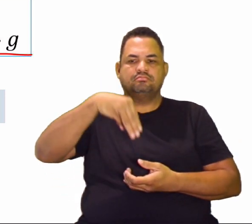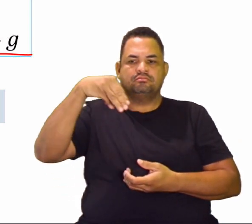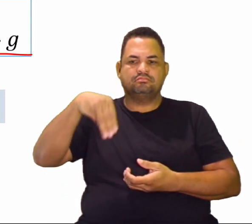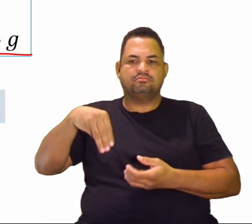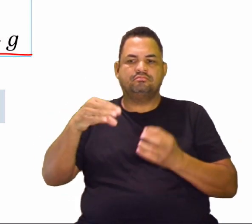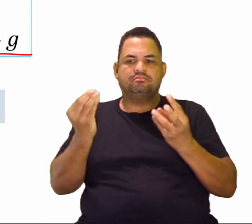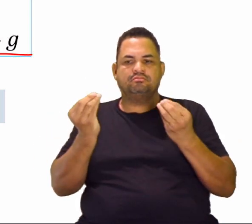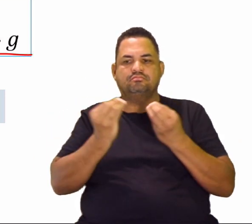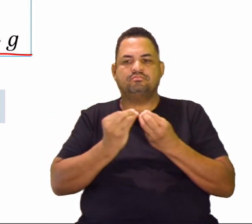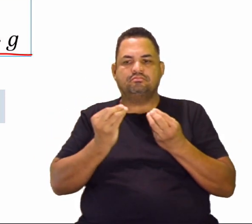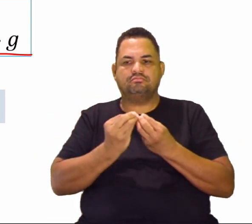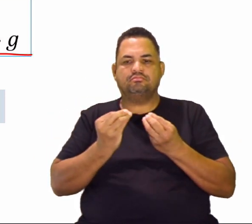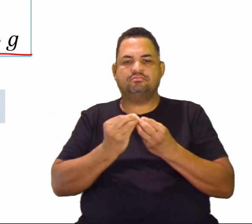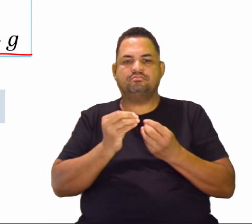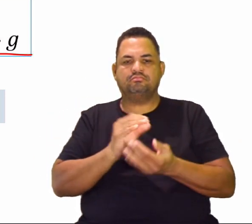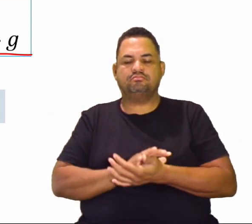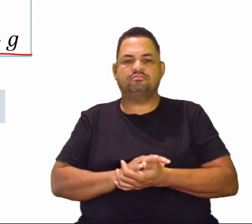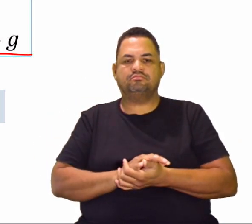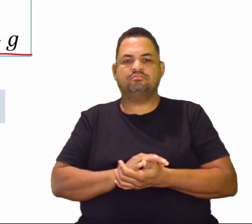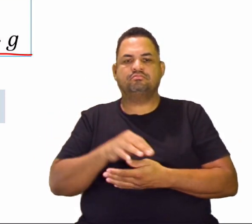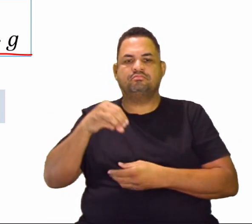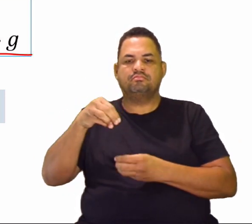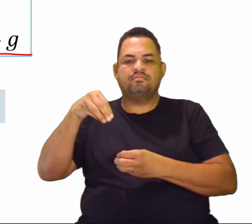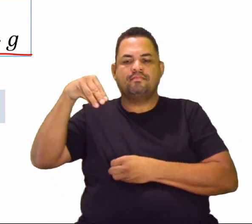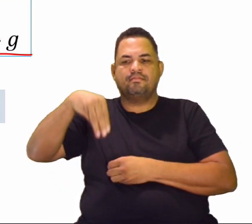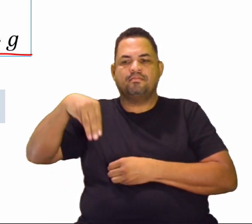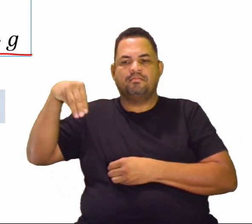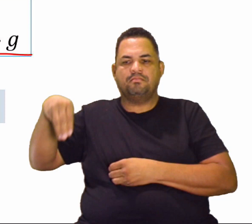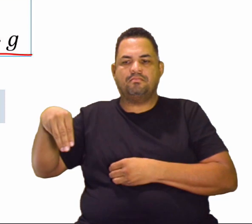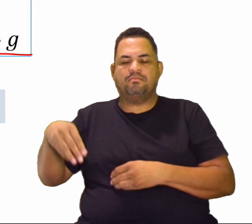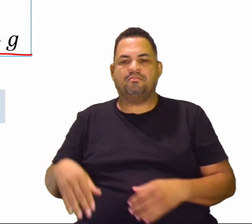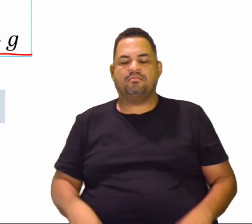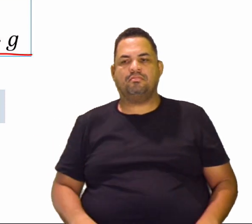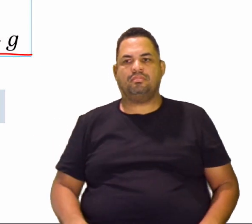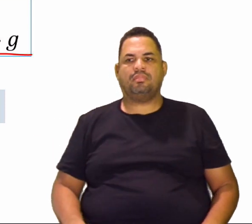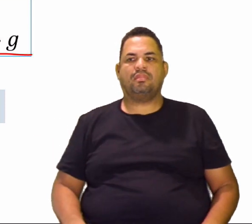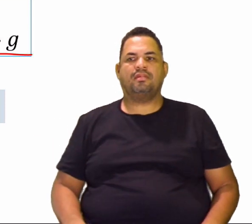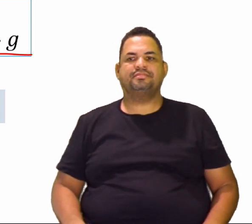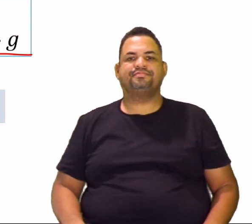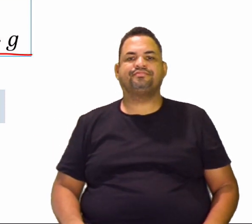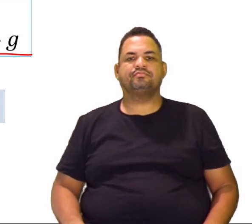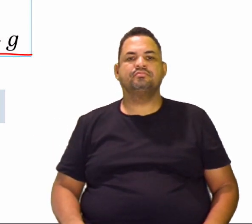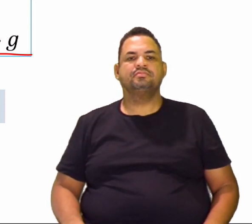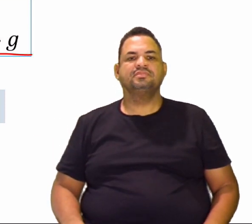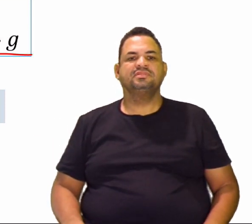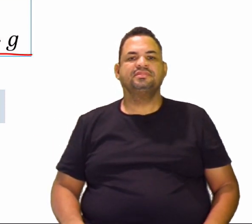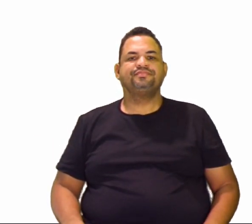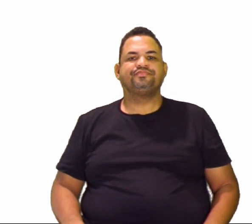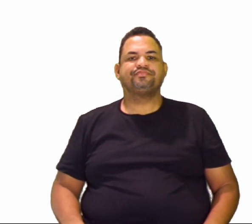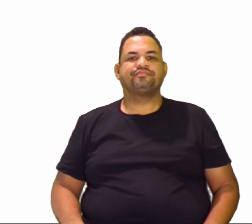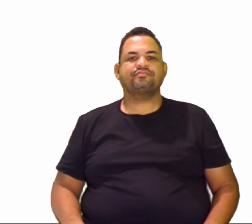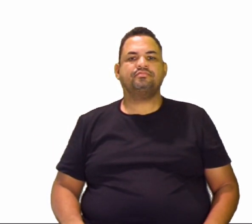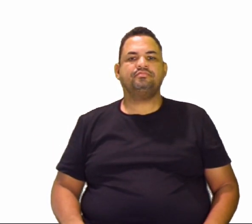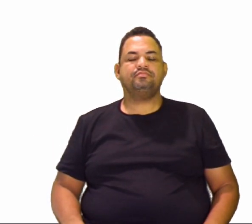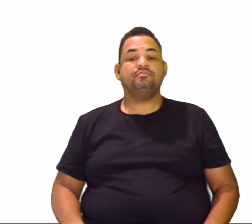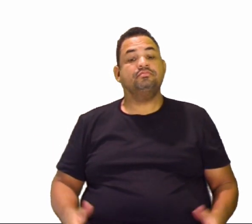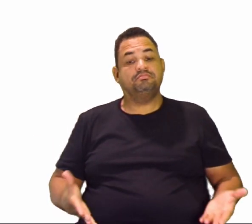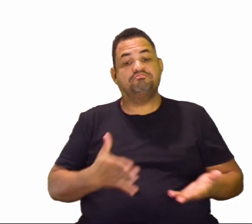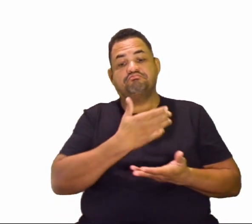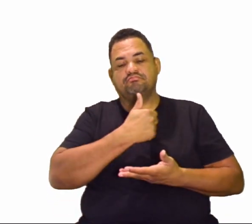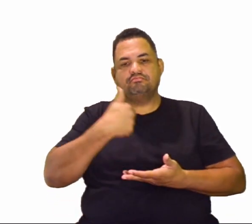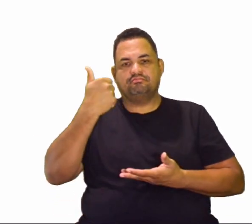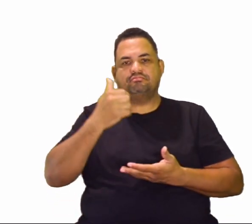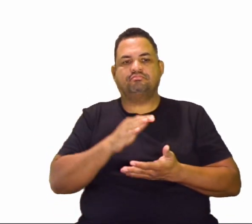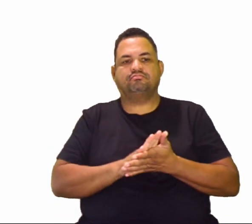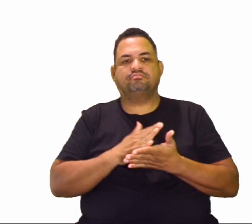molecular de uma substância com a massa molar. E para isso, nada melhor